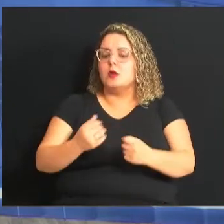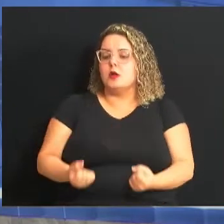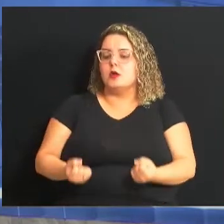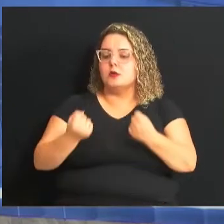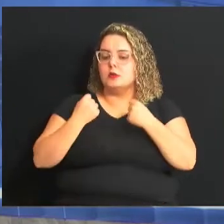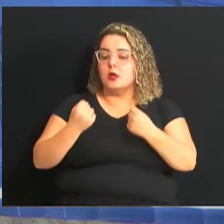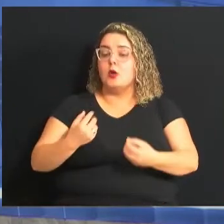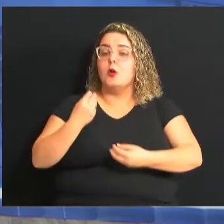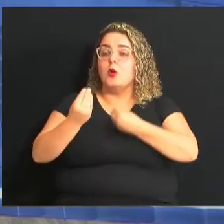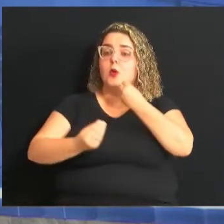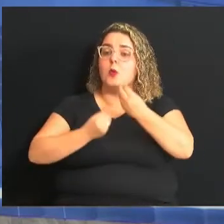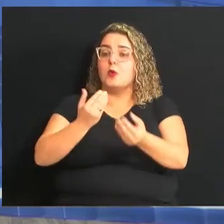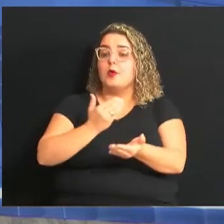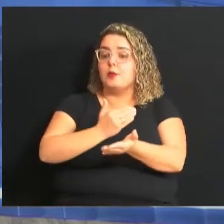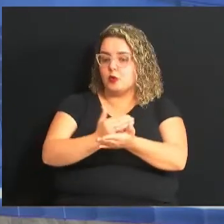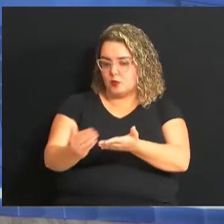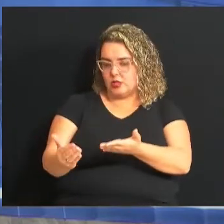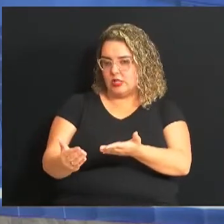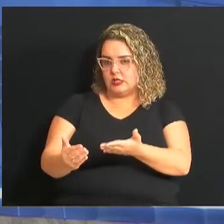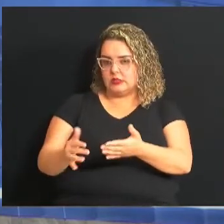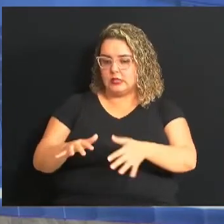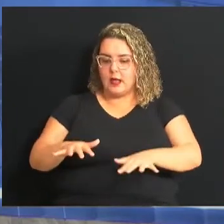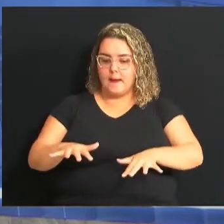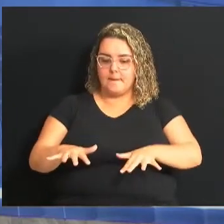deve começar a se mexer?